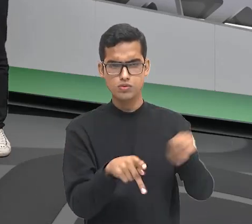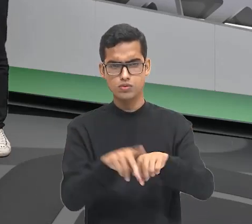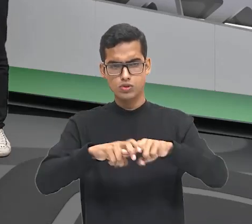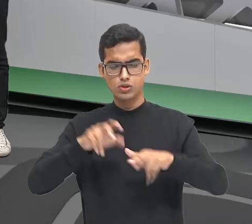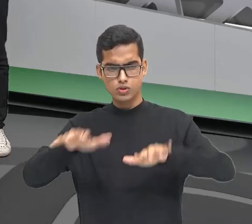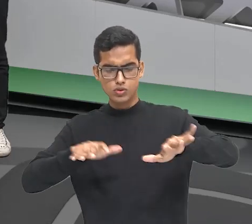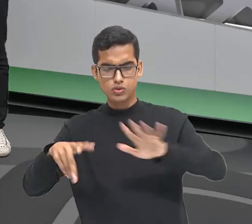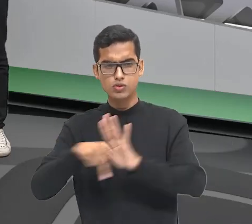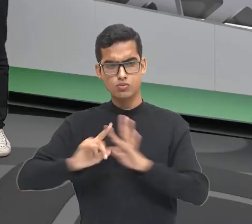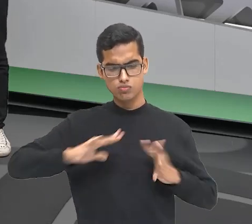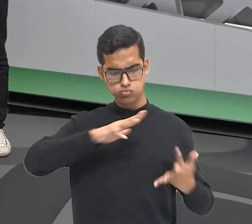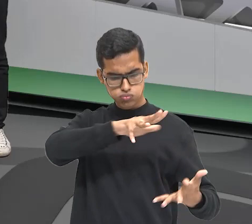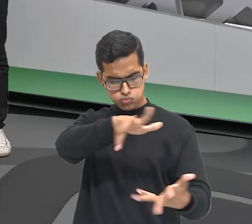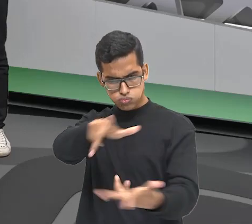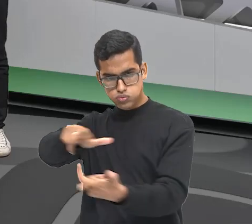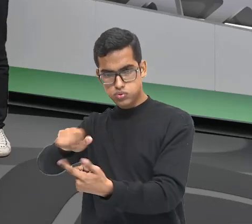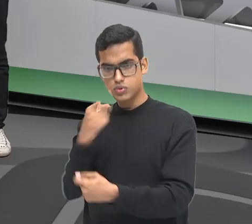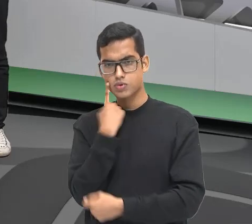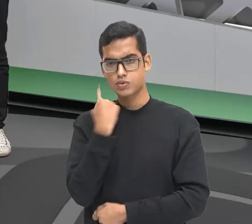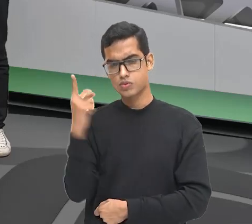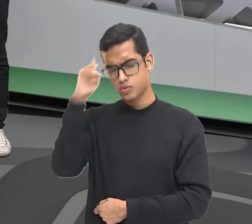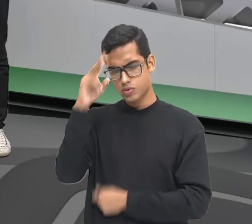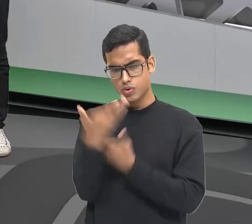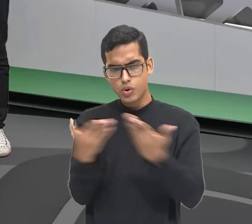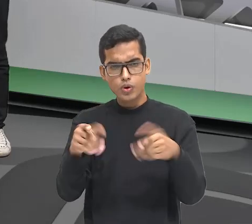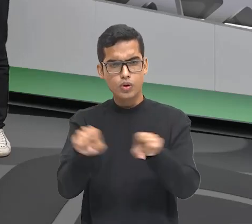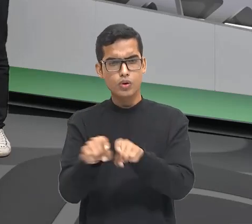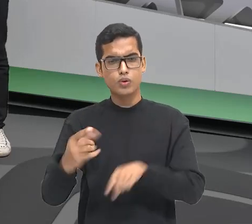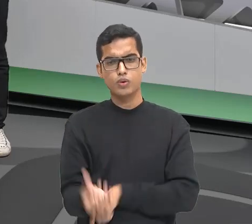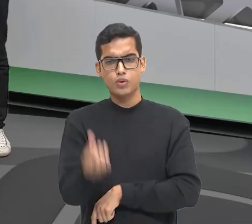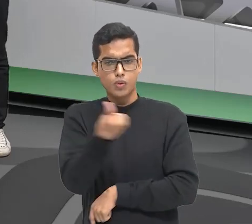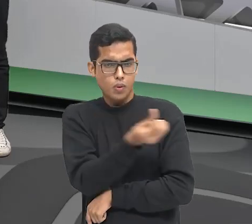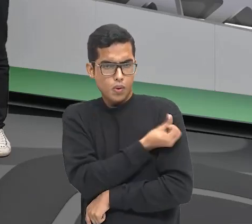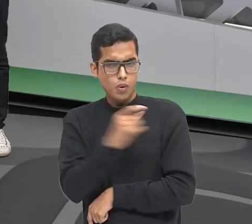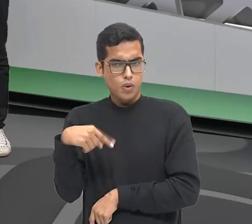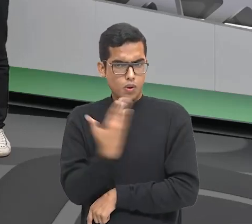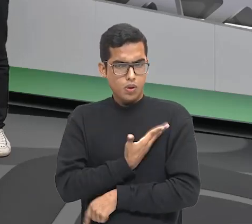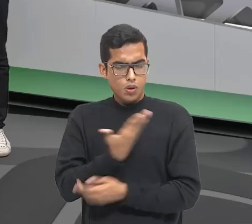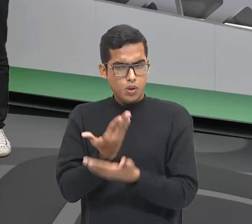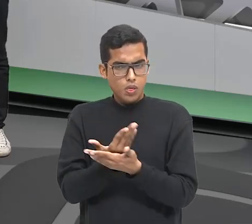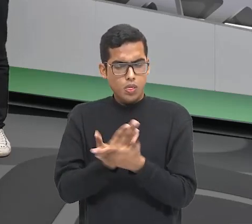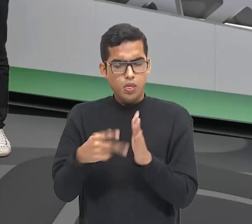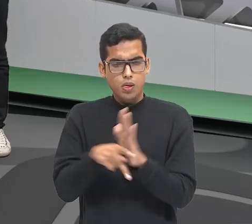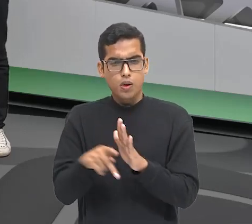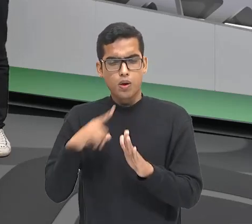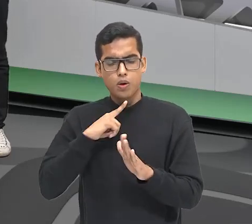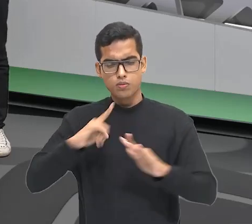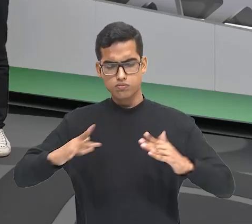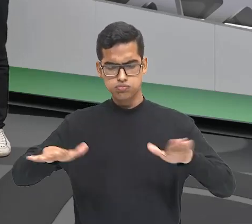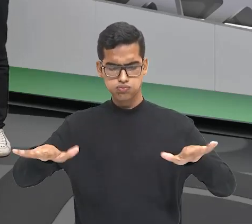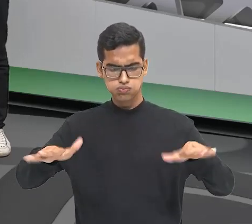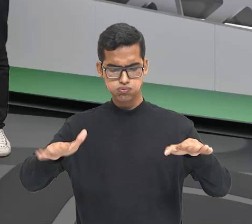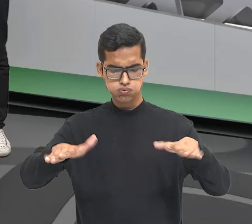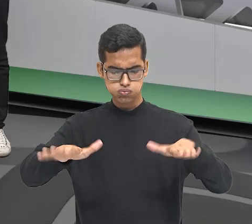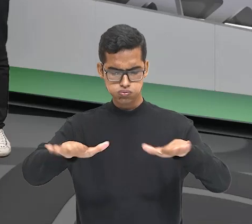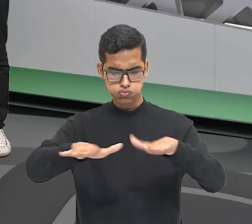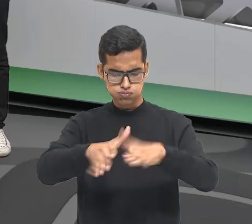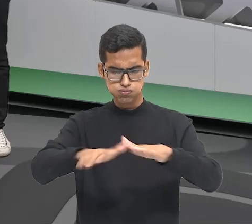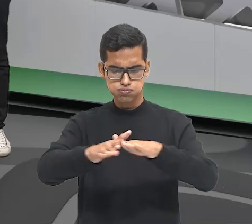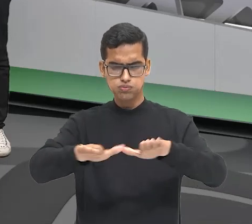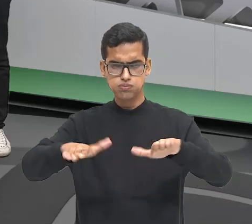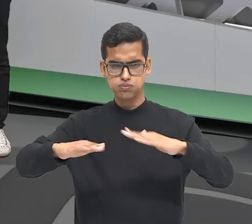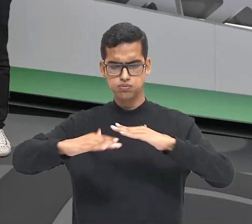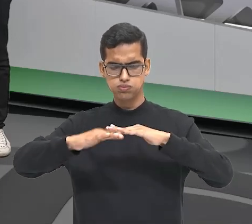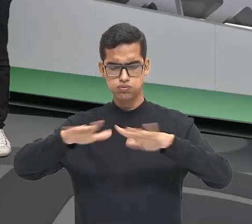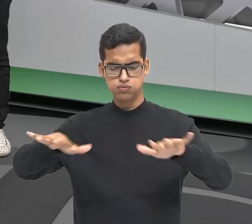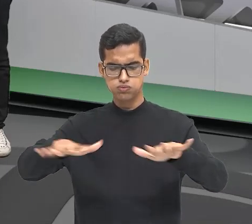realiza, né, o movimento das placas tectônicas. Só para relembrar, sexto ano, quando a gente estudou lá sobre placas tectônicas, né, também estudado em